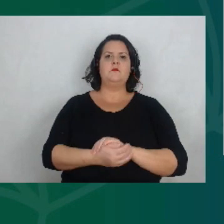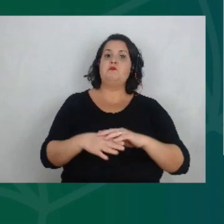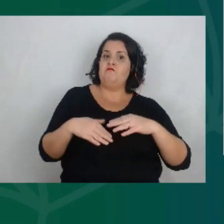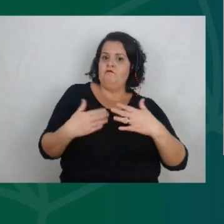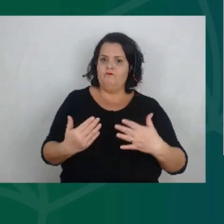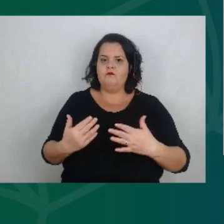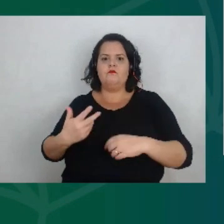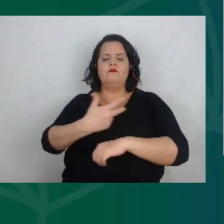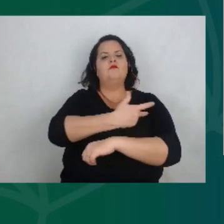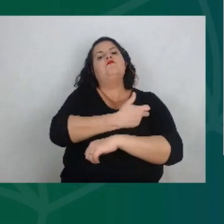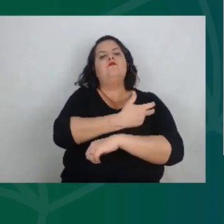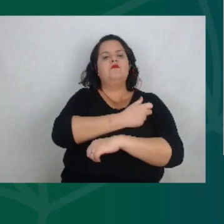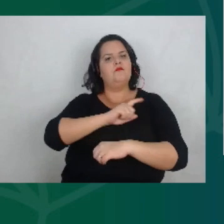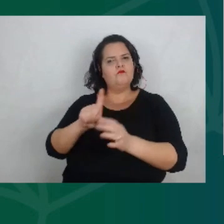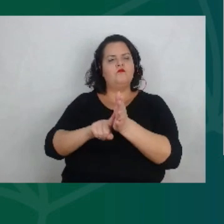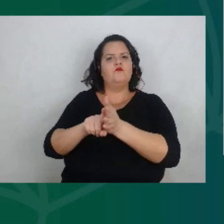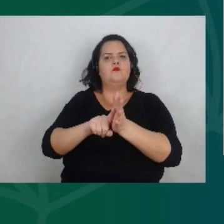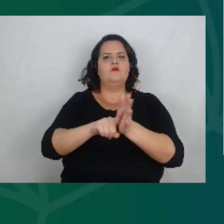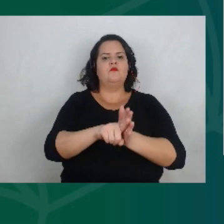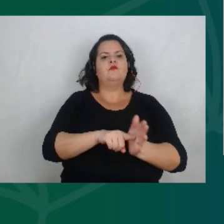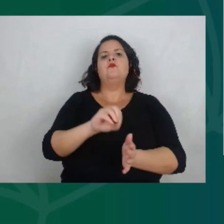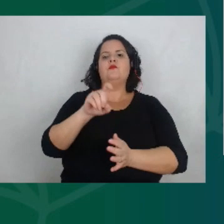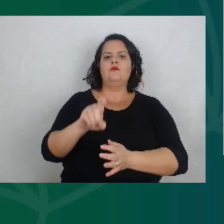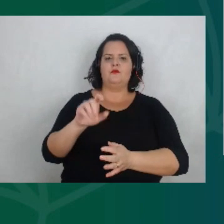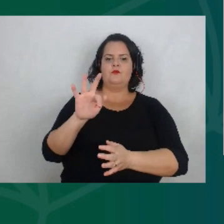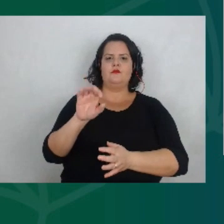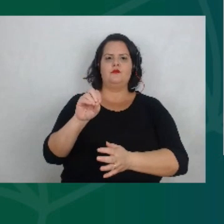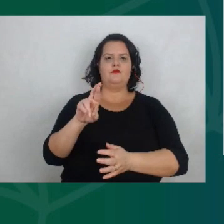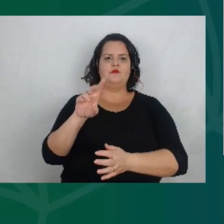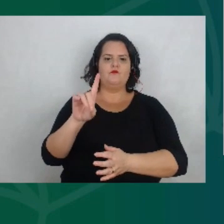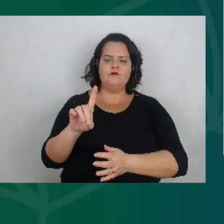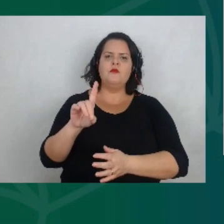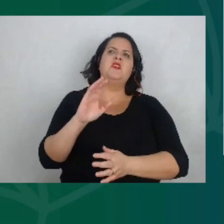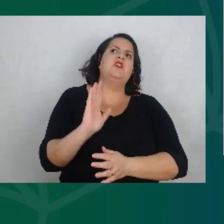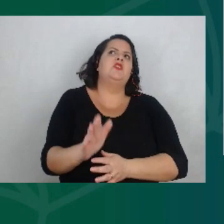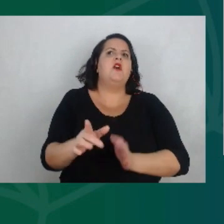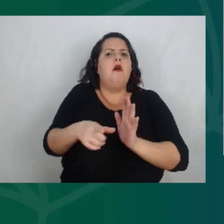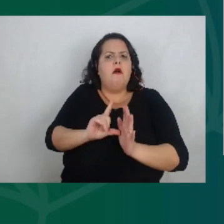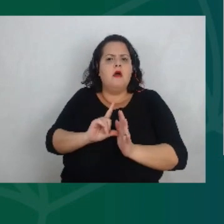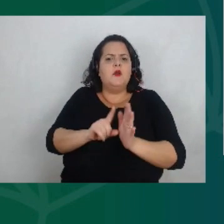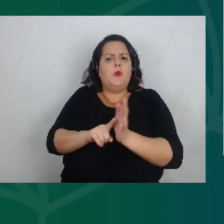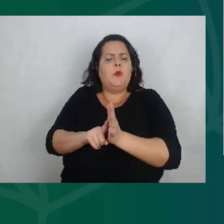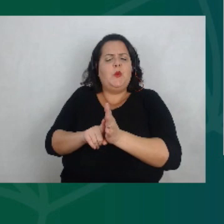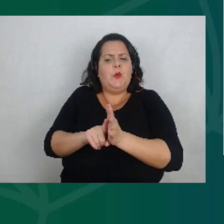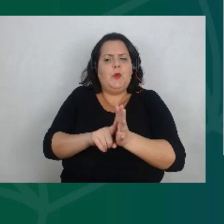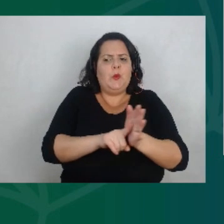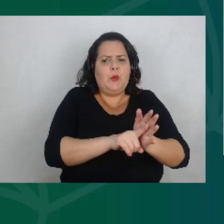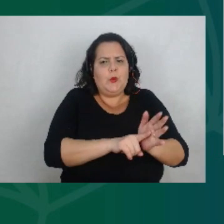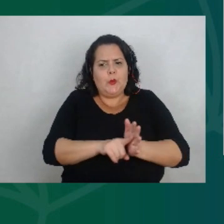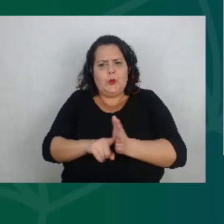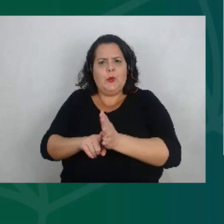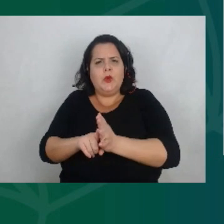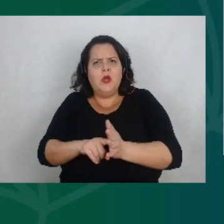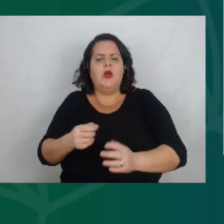já, os estudos clínicos, pré-clínicos já foram todos realizados em modelos animais,